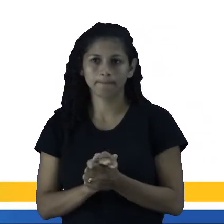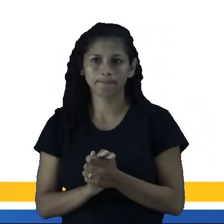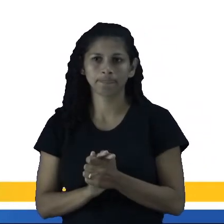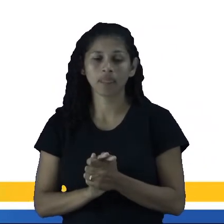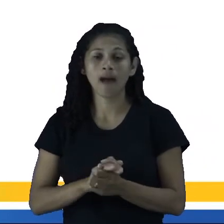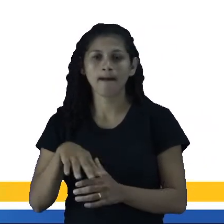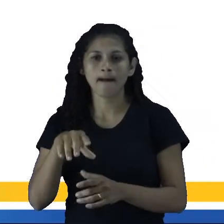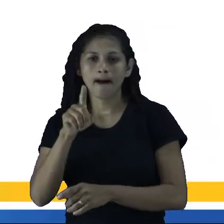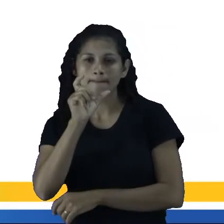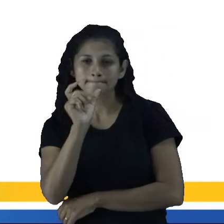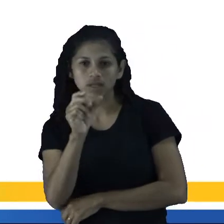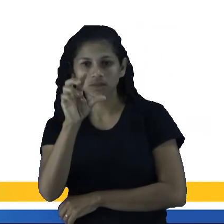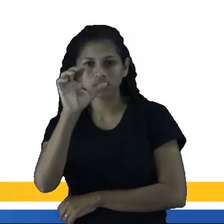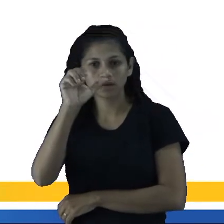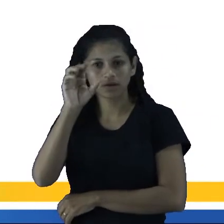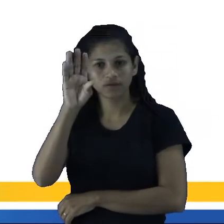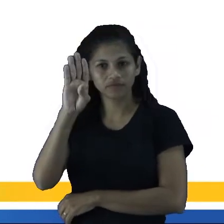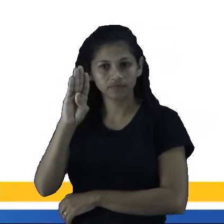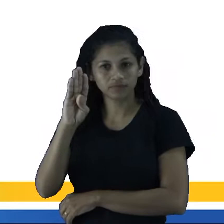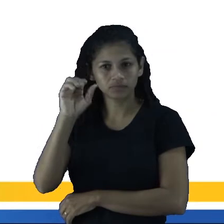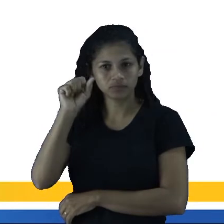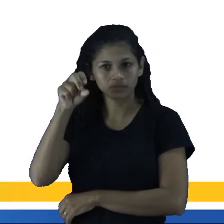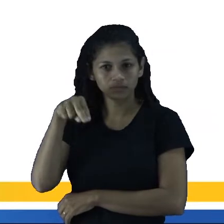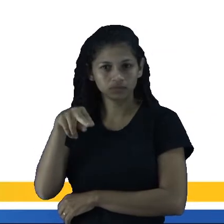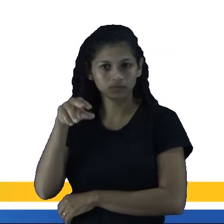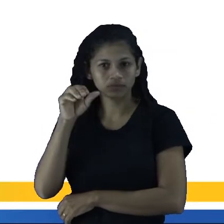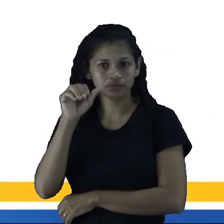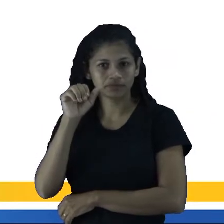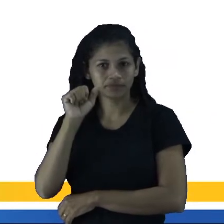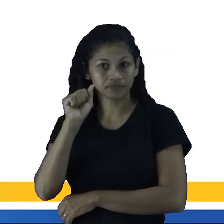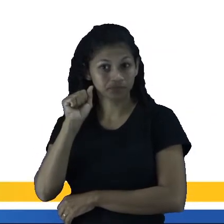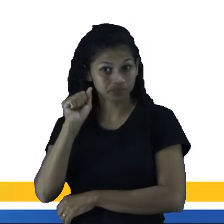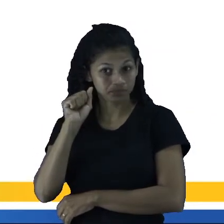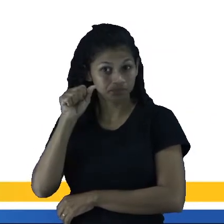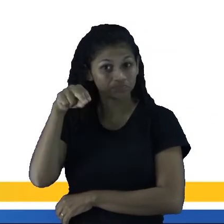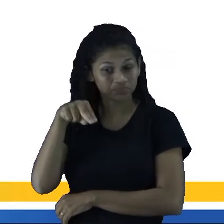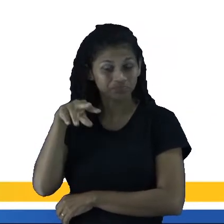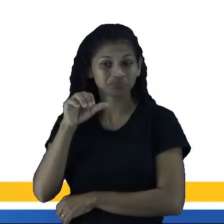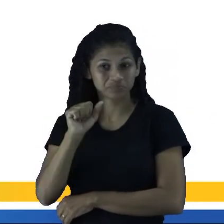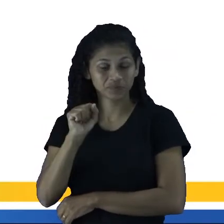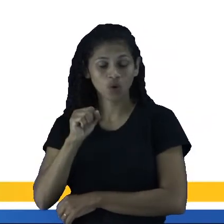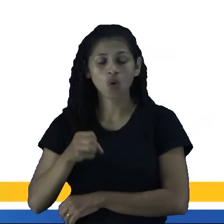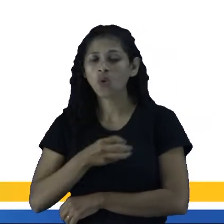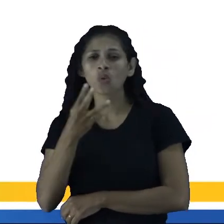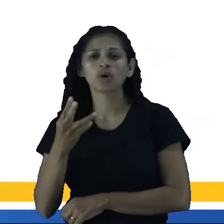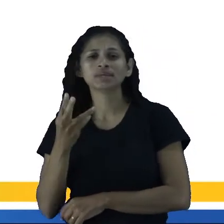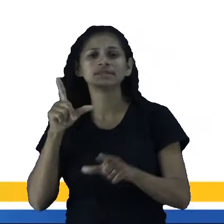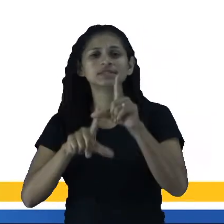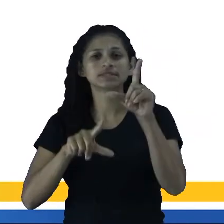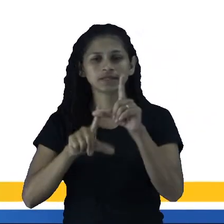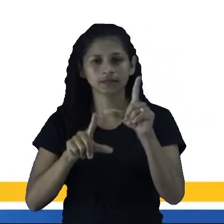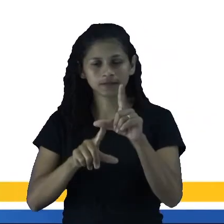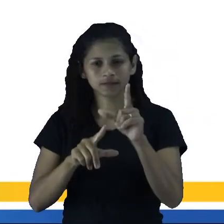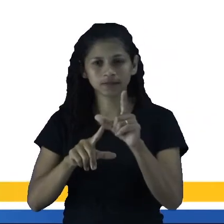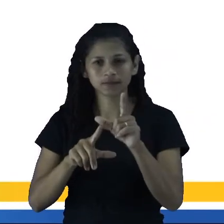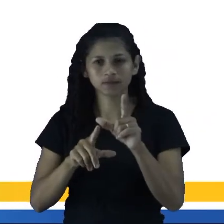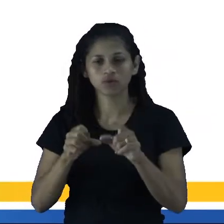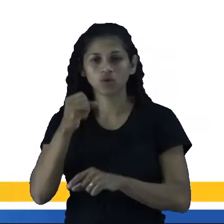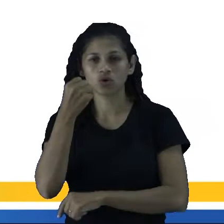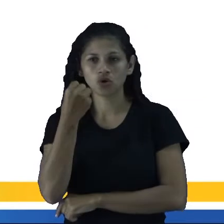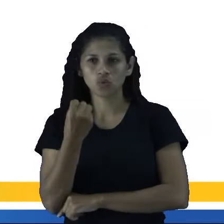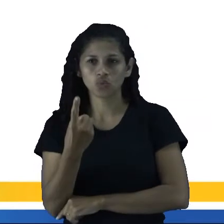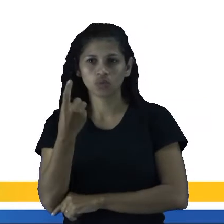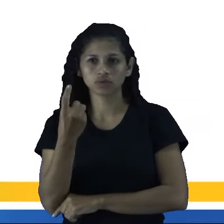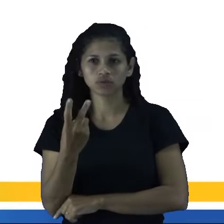palavra banana. Espera aí. Banana tem quantas letras? Conta comigo. 1,